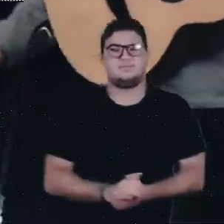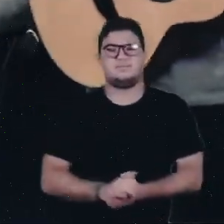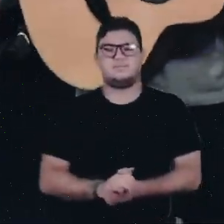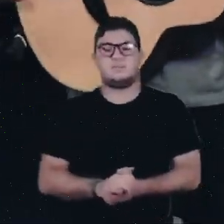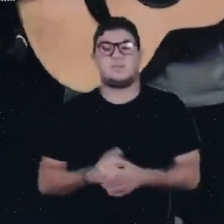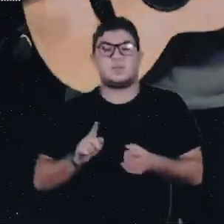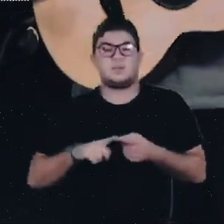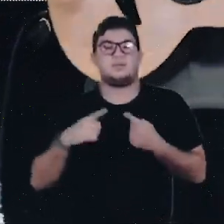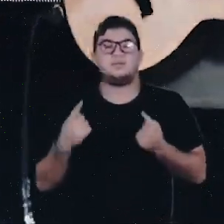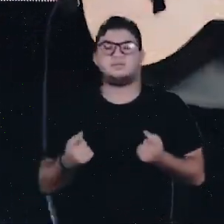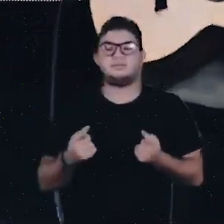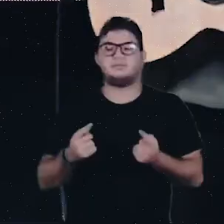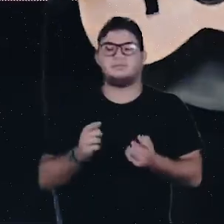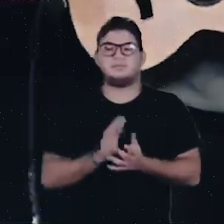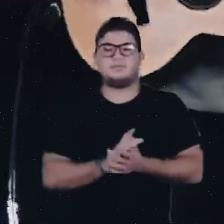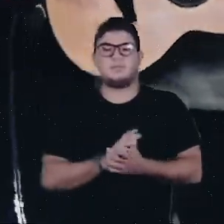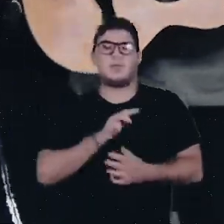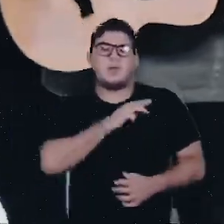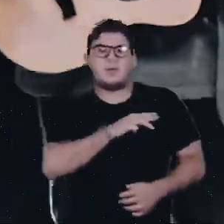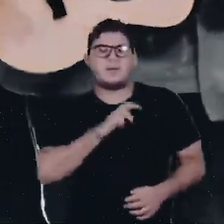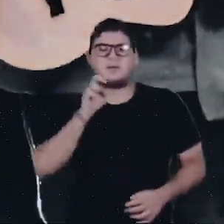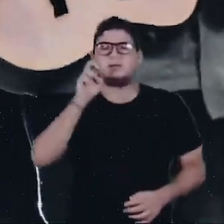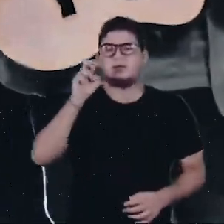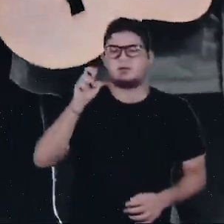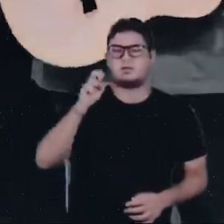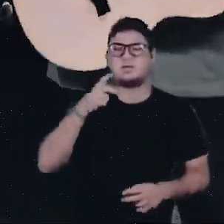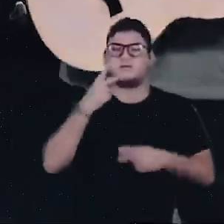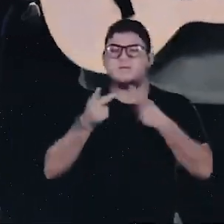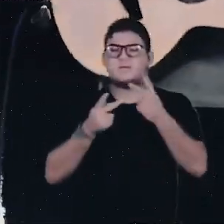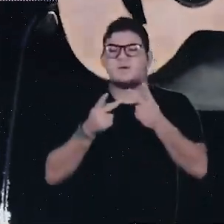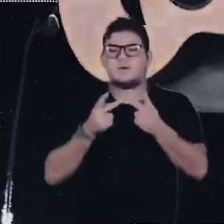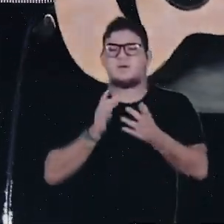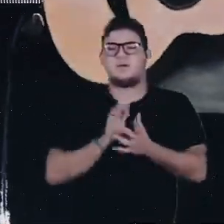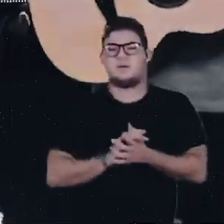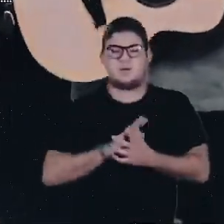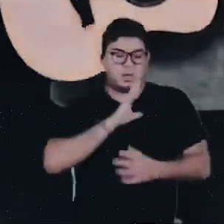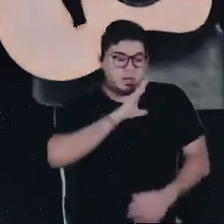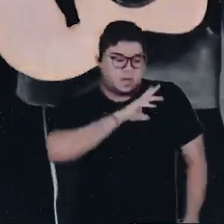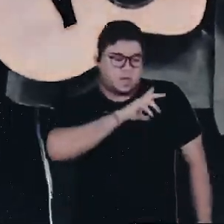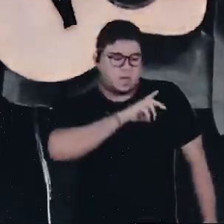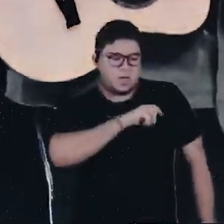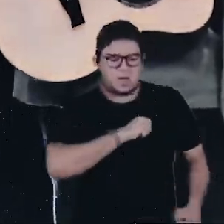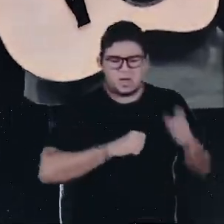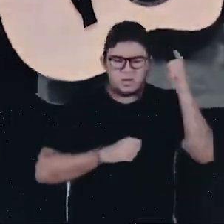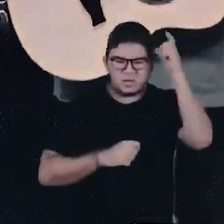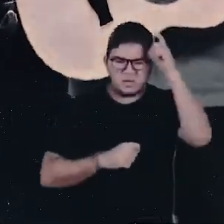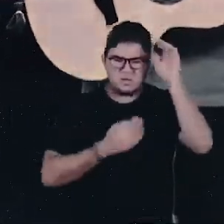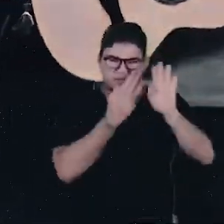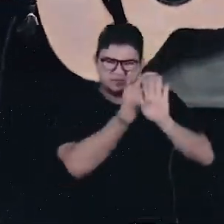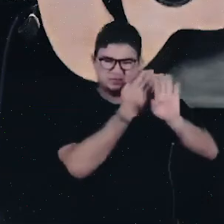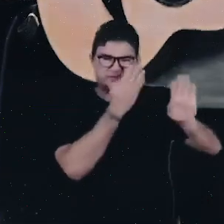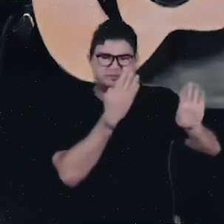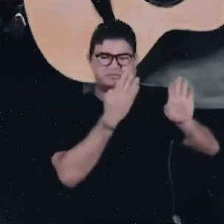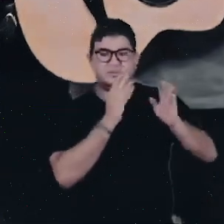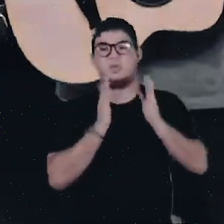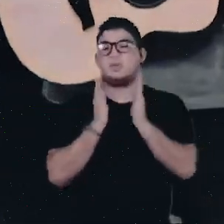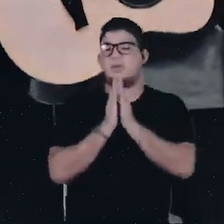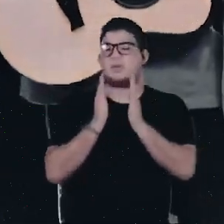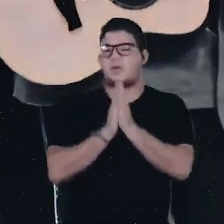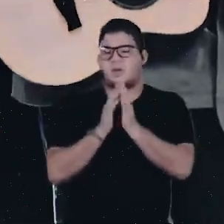Por isso que Mateus 5,44 diz: eu, porém, vos digo, amai os vossos inimigos, orai pelos que